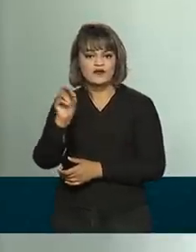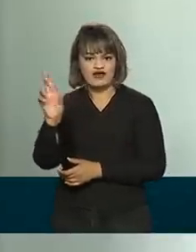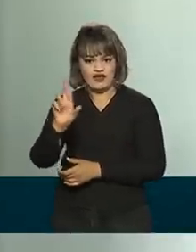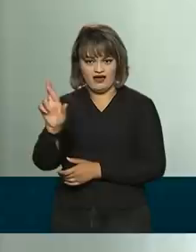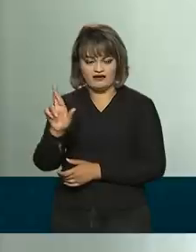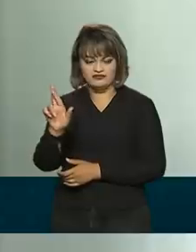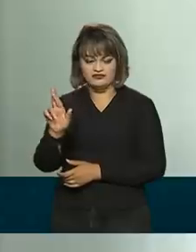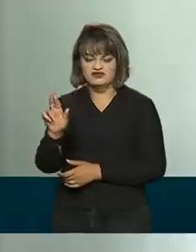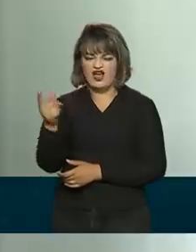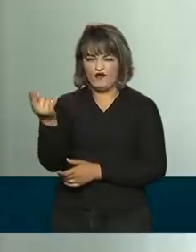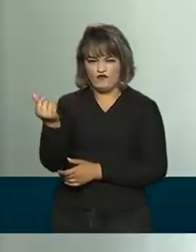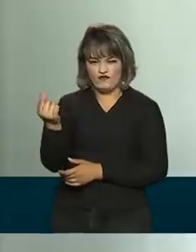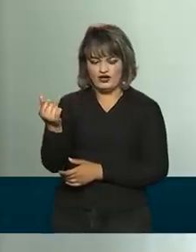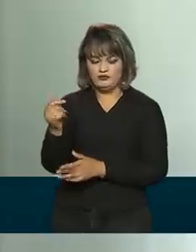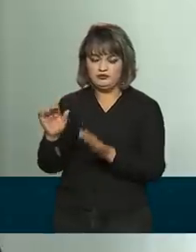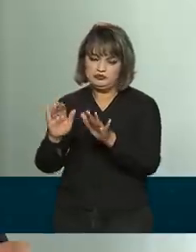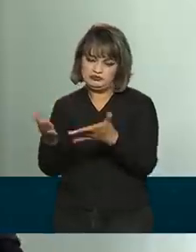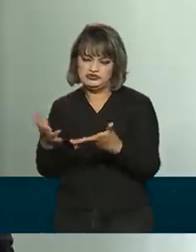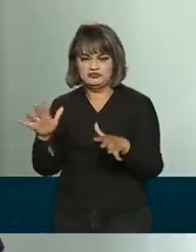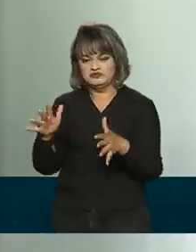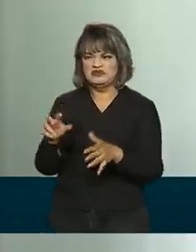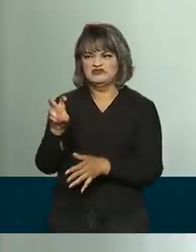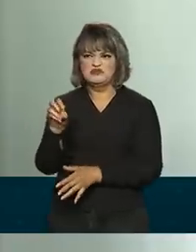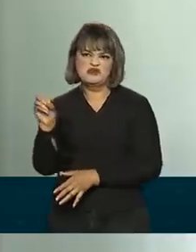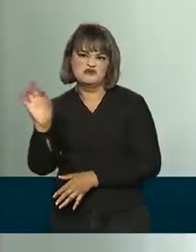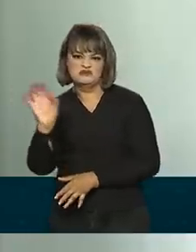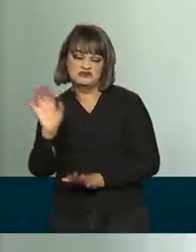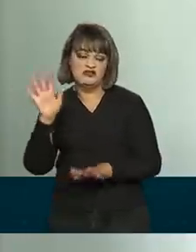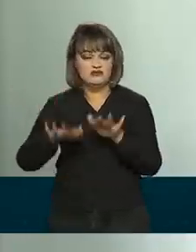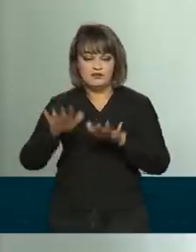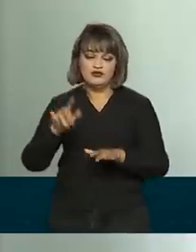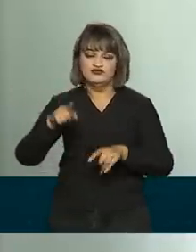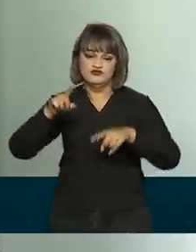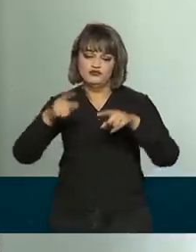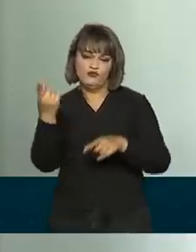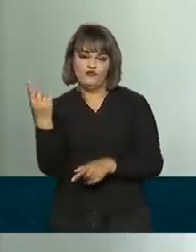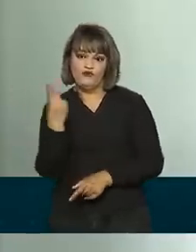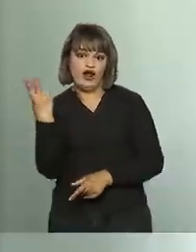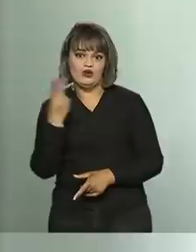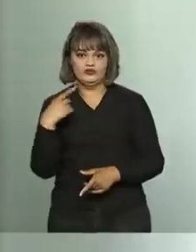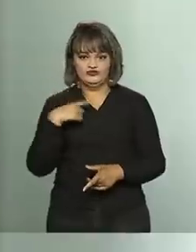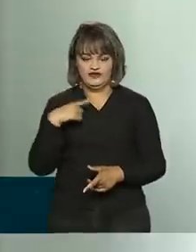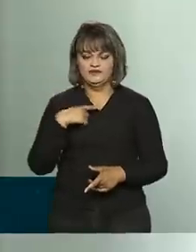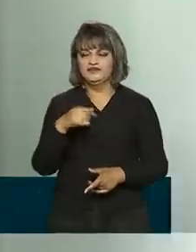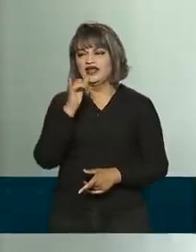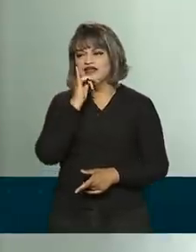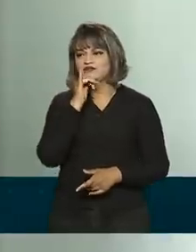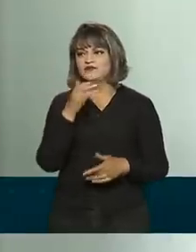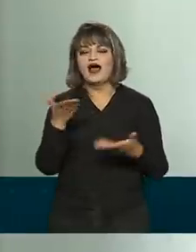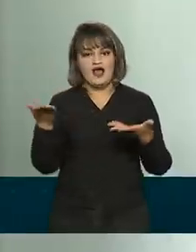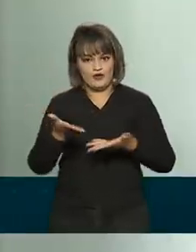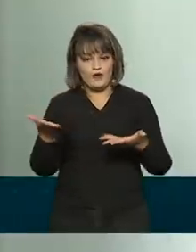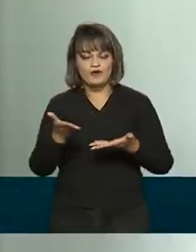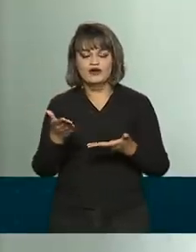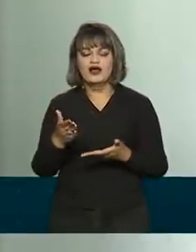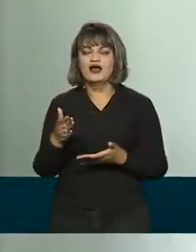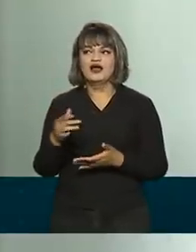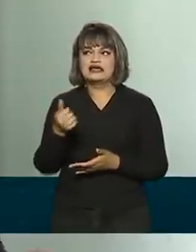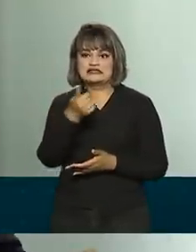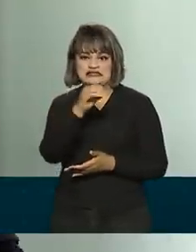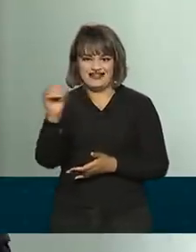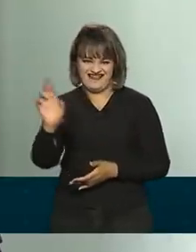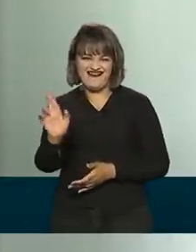cinquenta por cento do preço de um botijão de gás de 13 Kg ou seja se atualmente em média um botijão